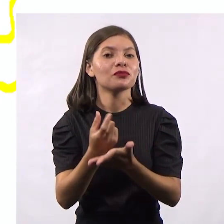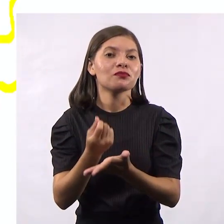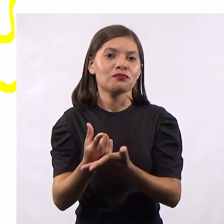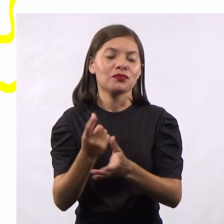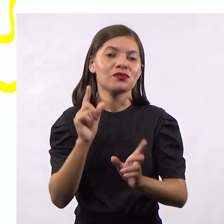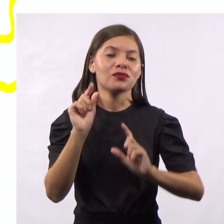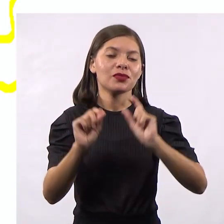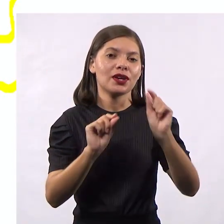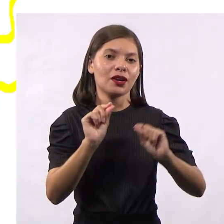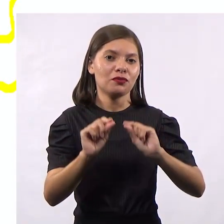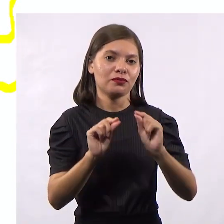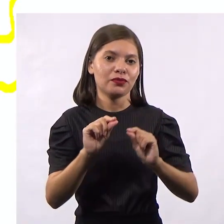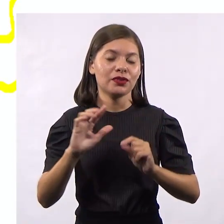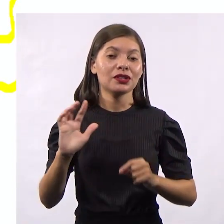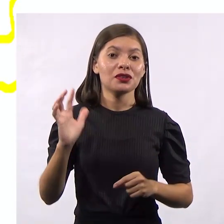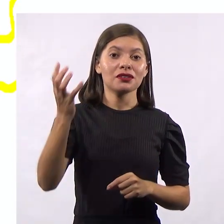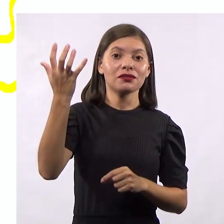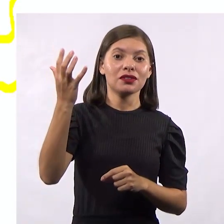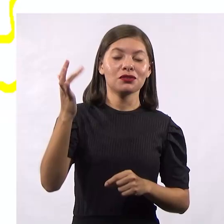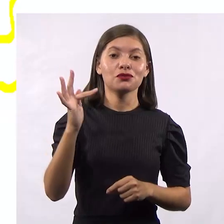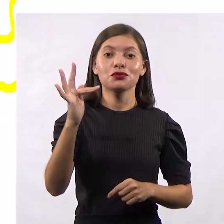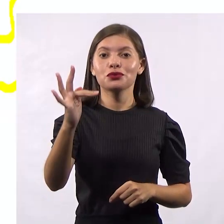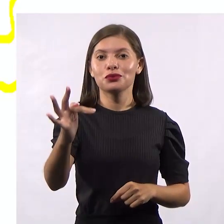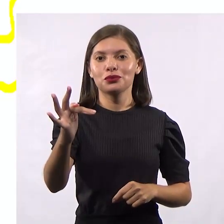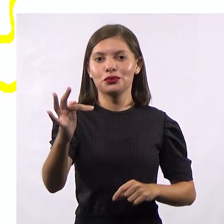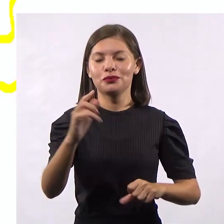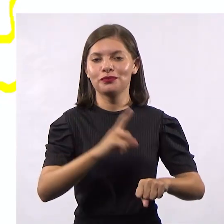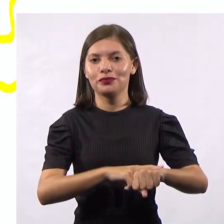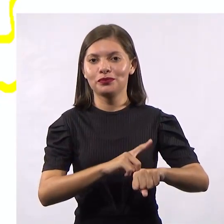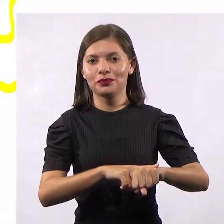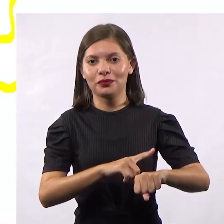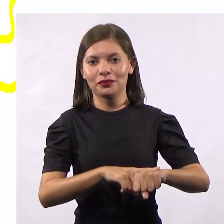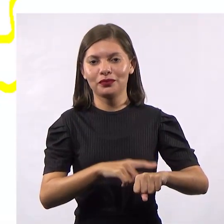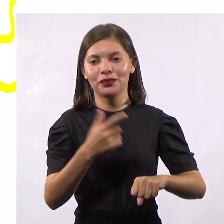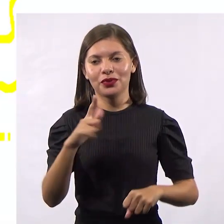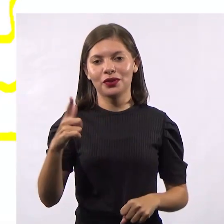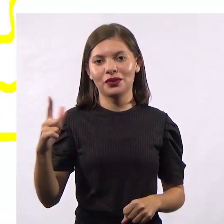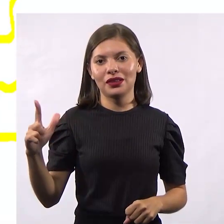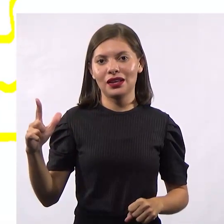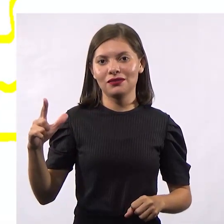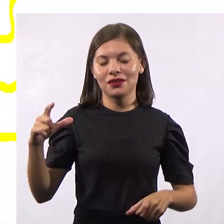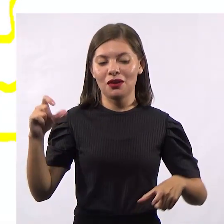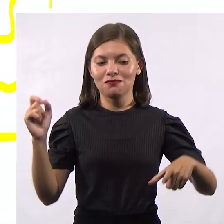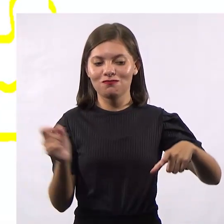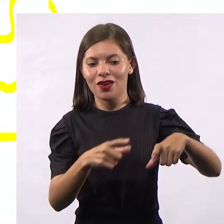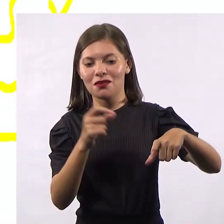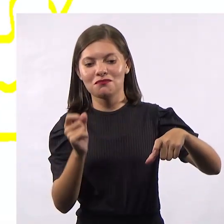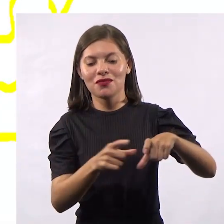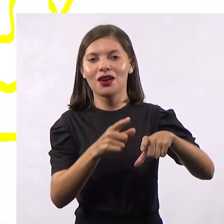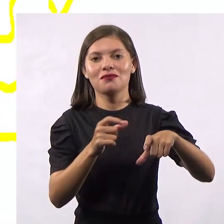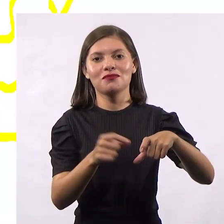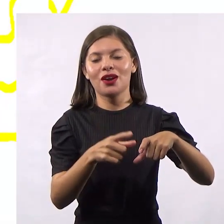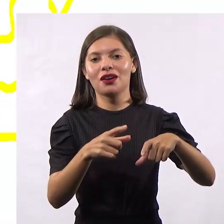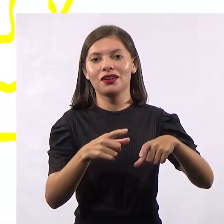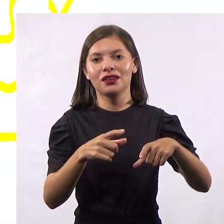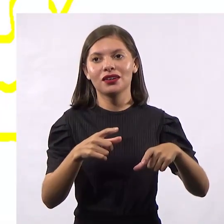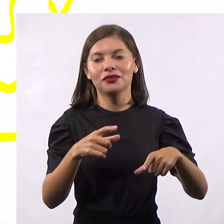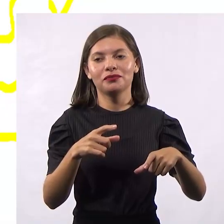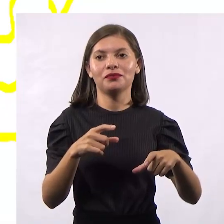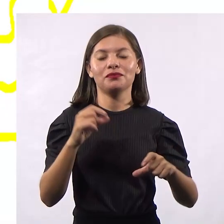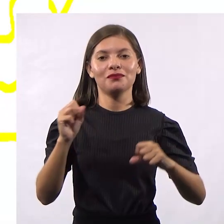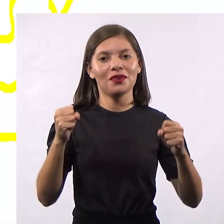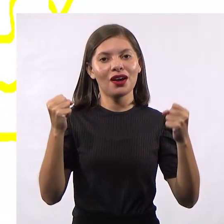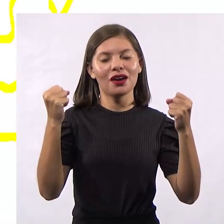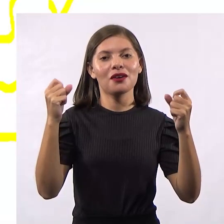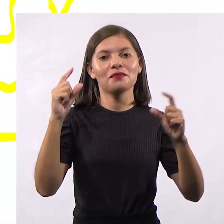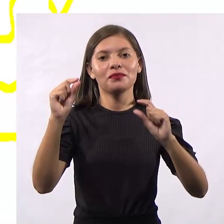extraordinários se acontecer um evento futuro e incerto. Isso é um golaço, né, da nova